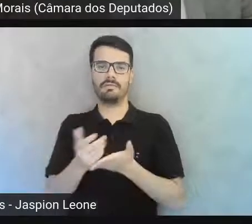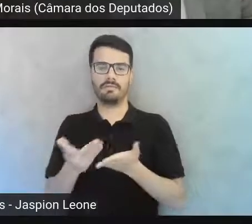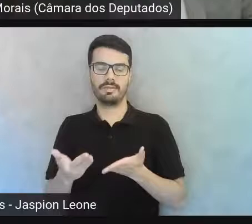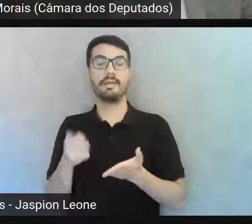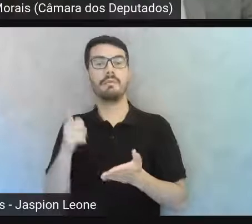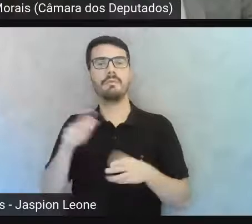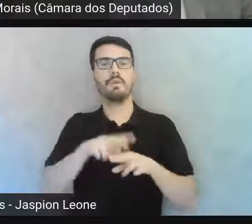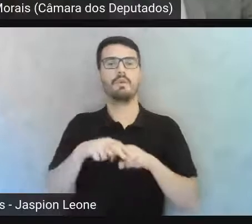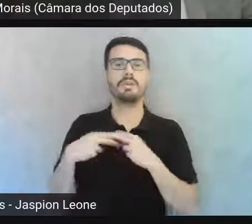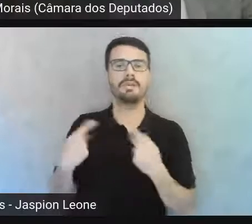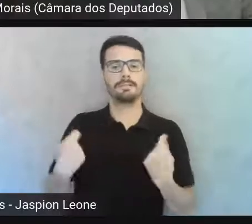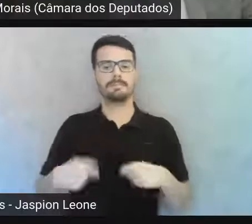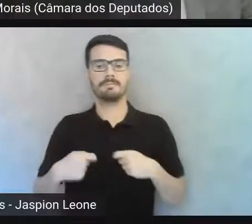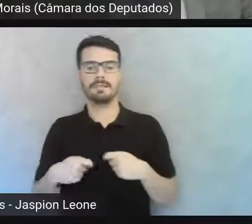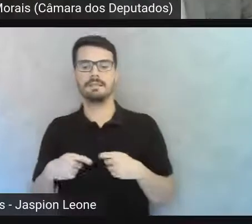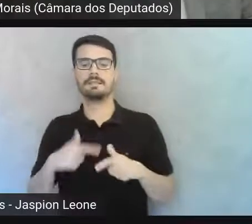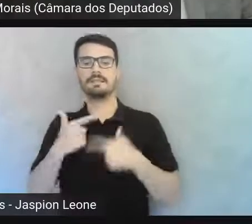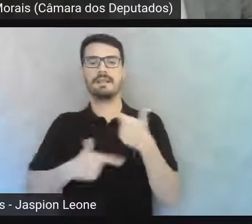ser proativo.